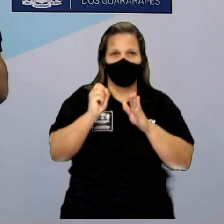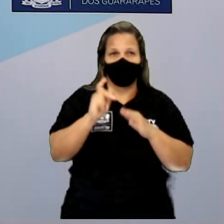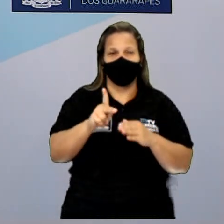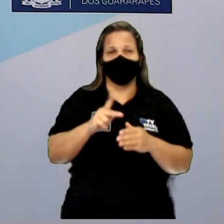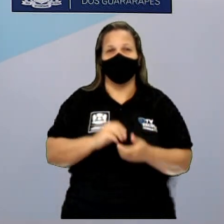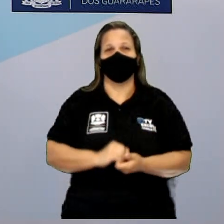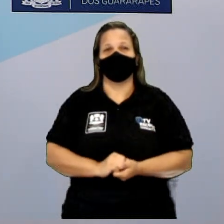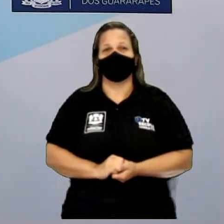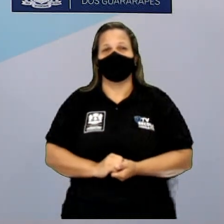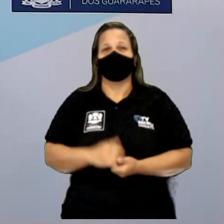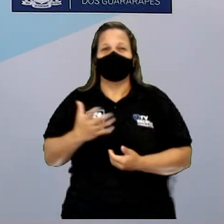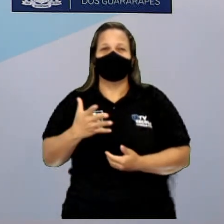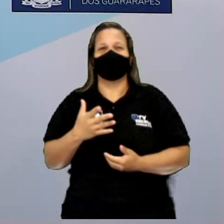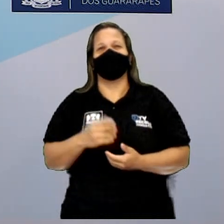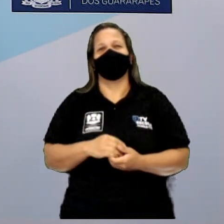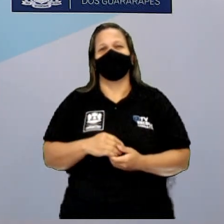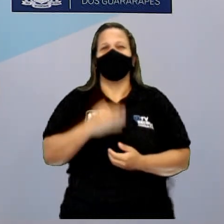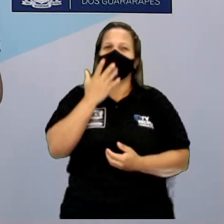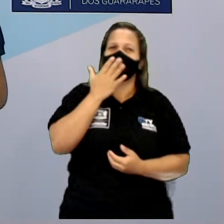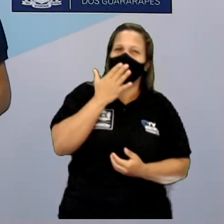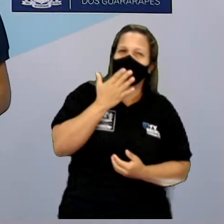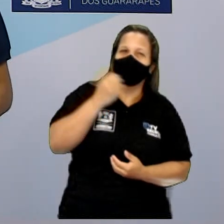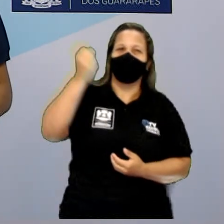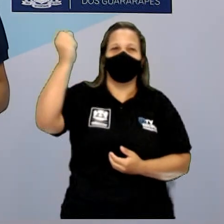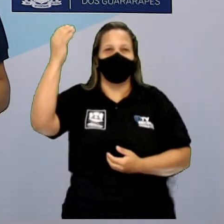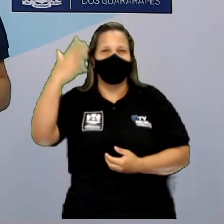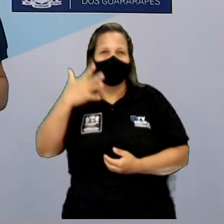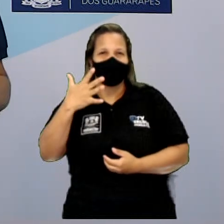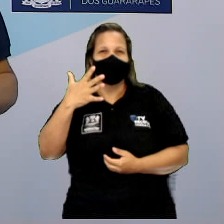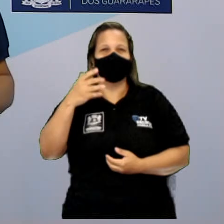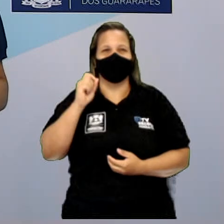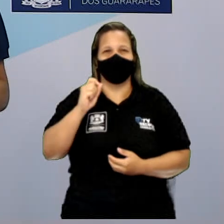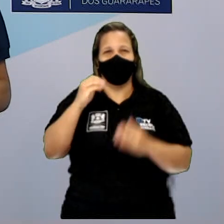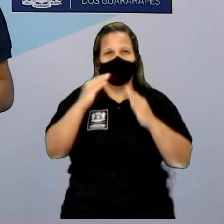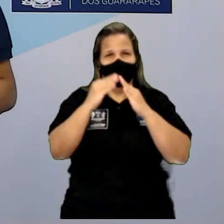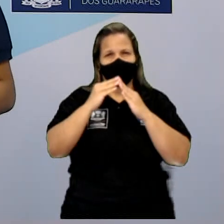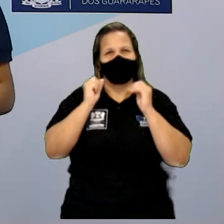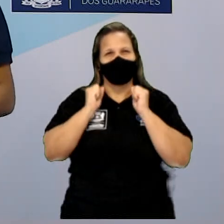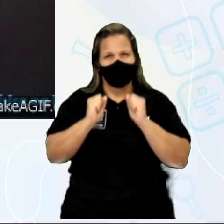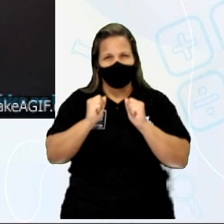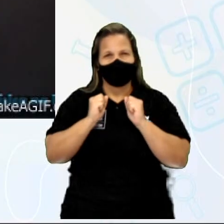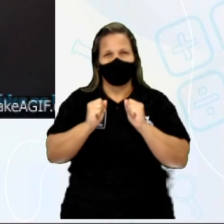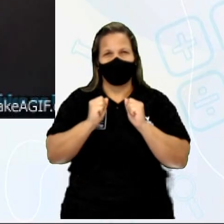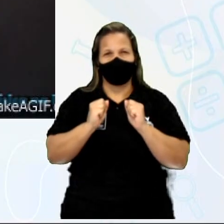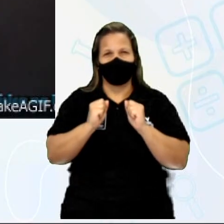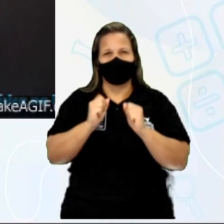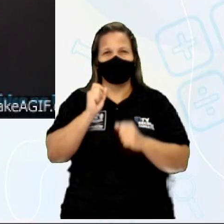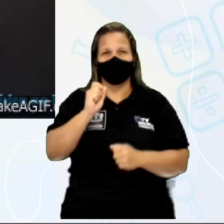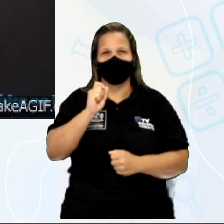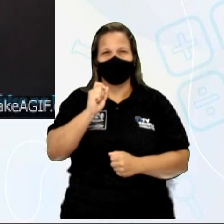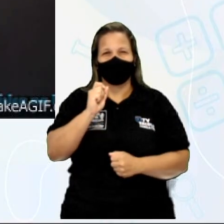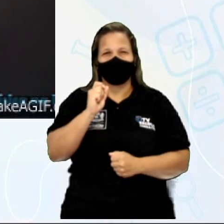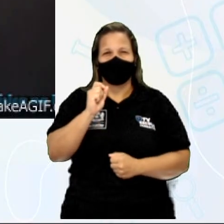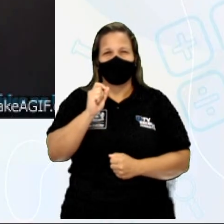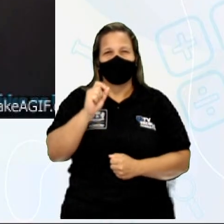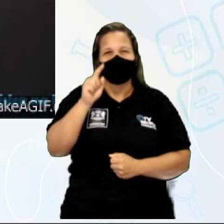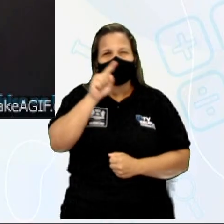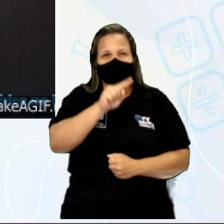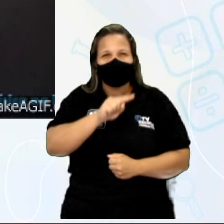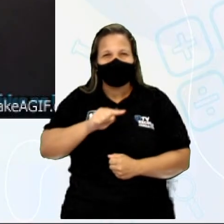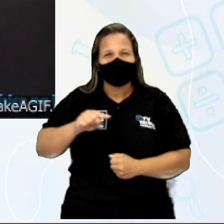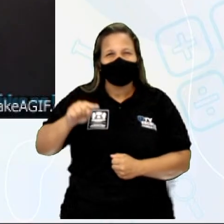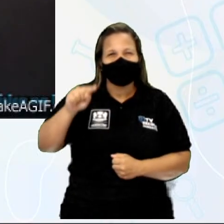sobre essa coisa de absorção, cores e luz, você pode fazer também em casa, é bem simples, o disco de Newton, que é um experimento bem